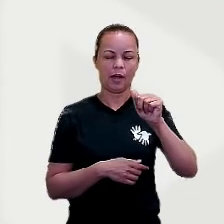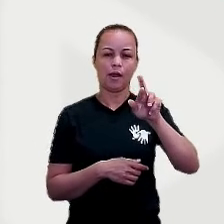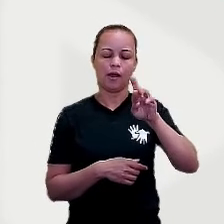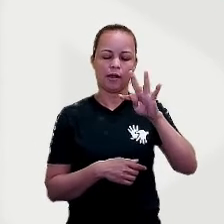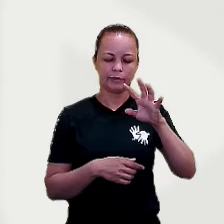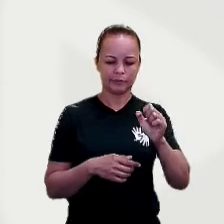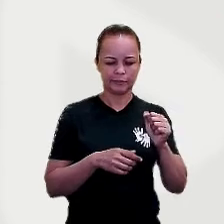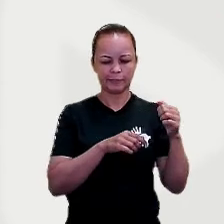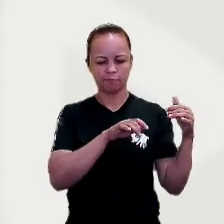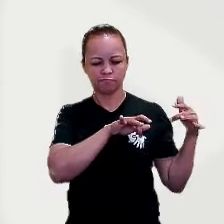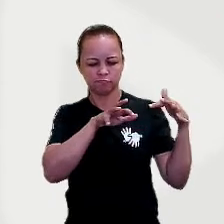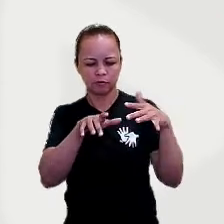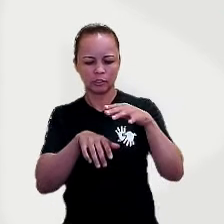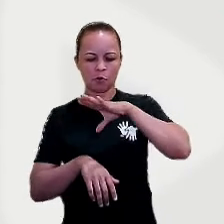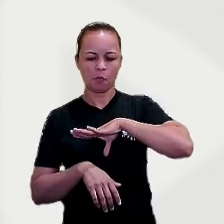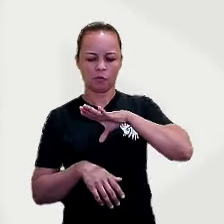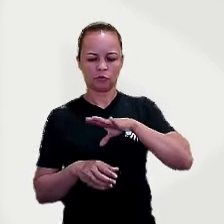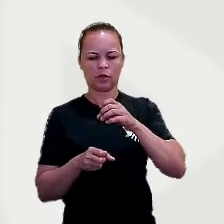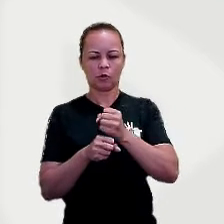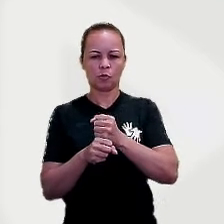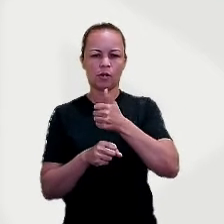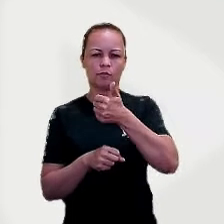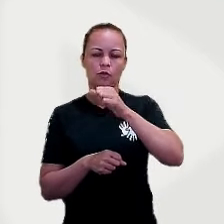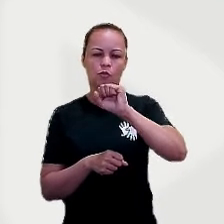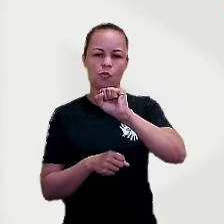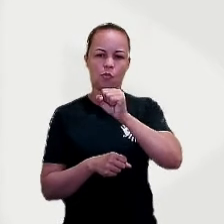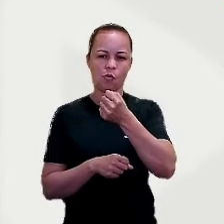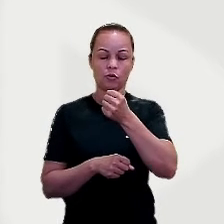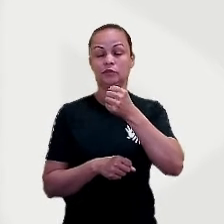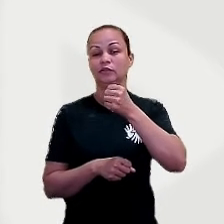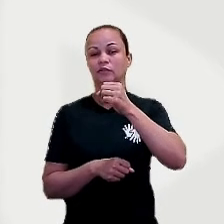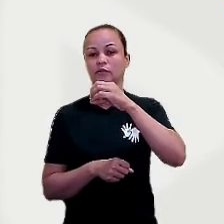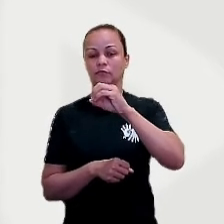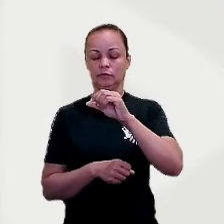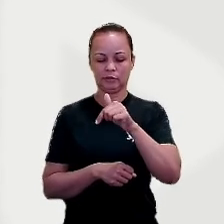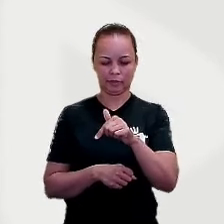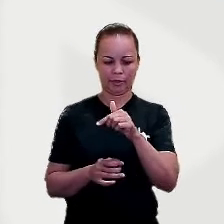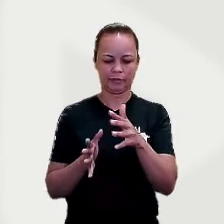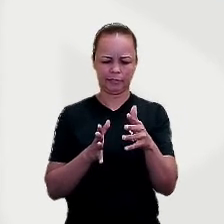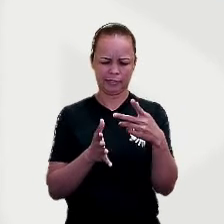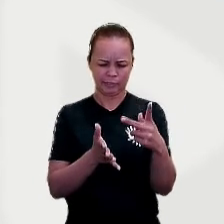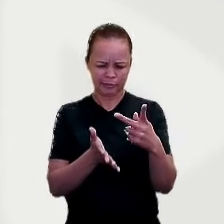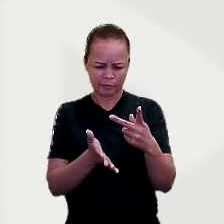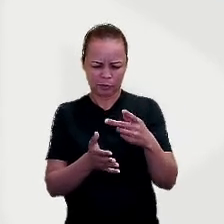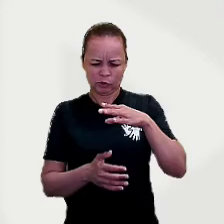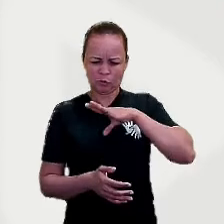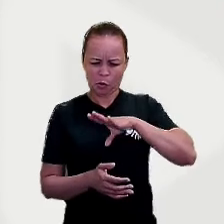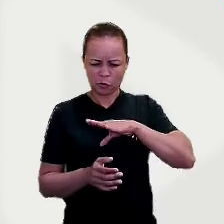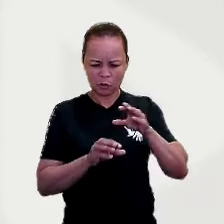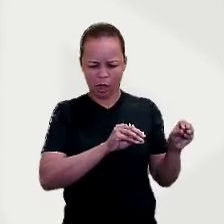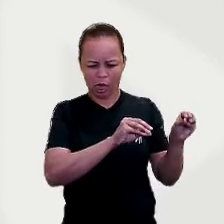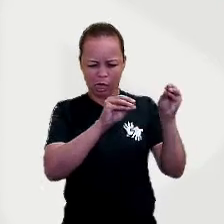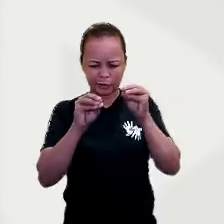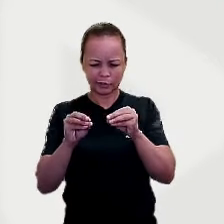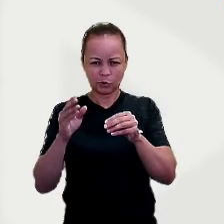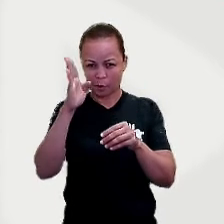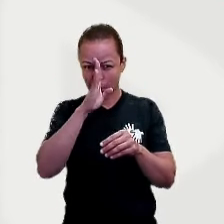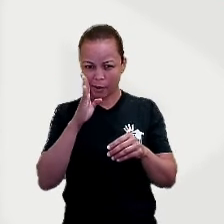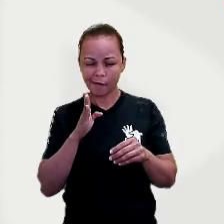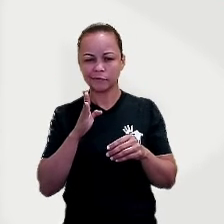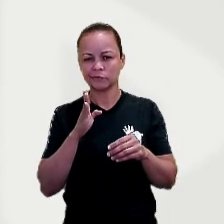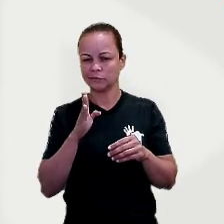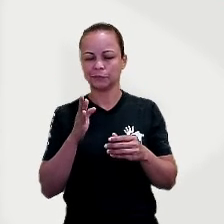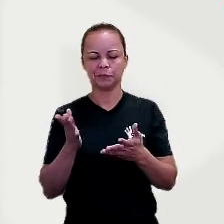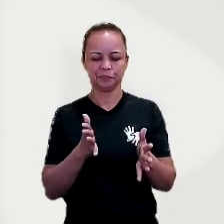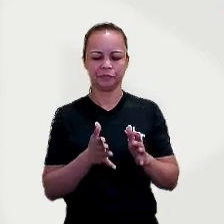corte portuguesa a vir para o Brasil. Esse processo de saída não foi simples não, viu? Quando a família real